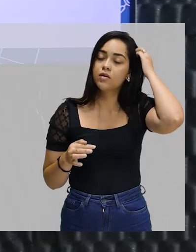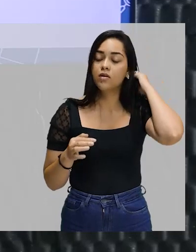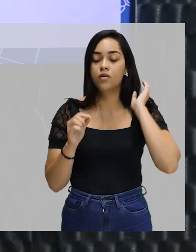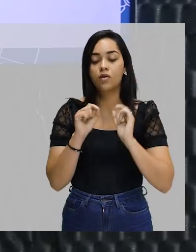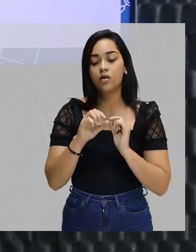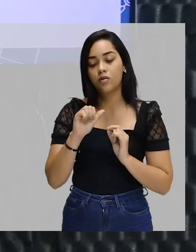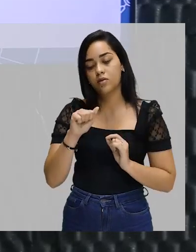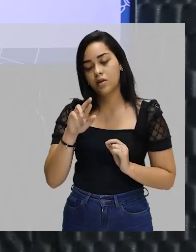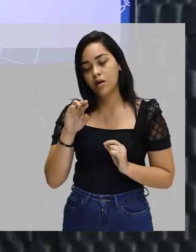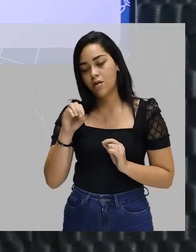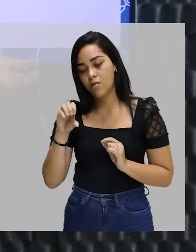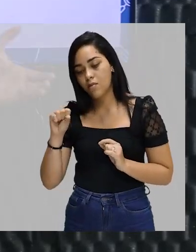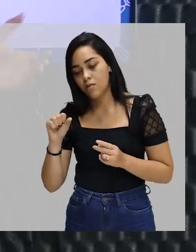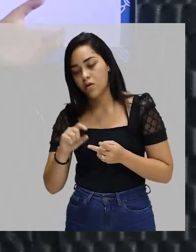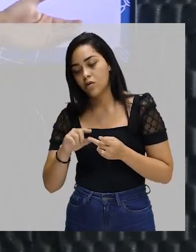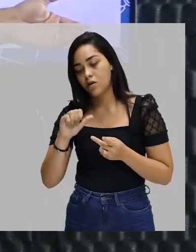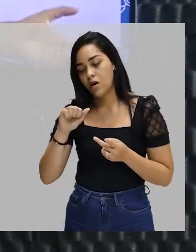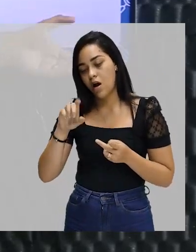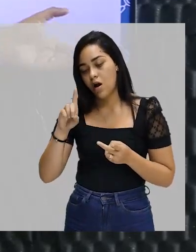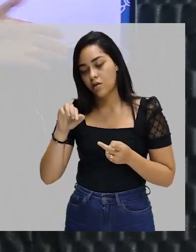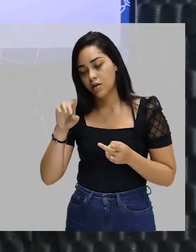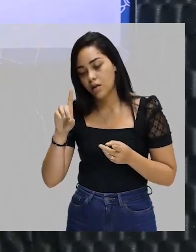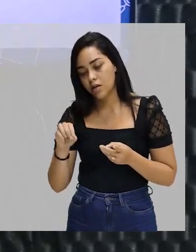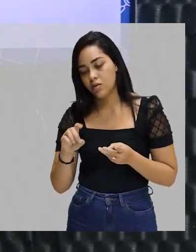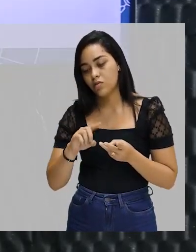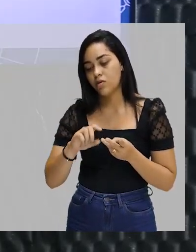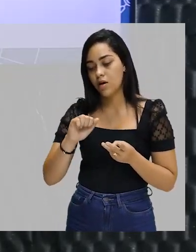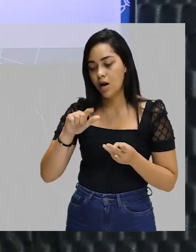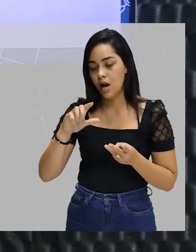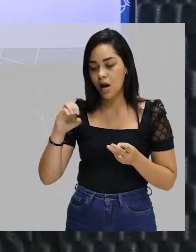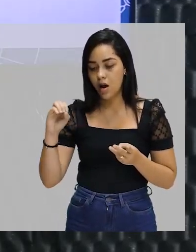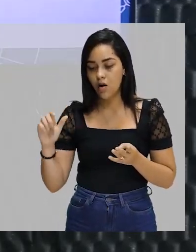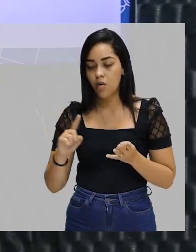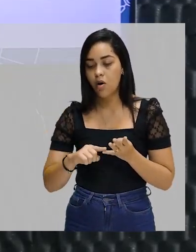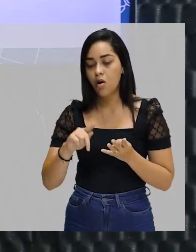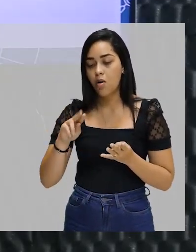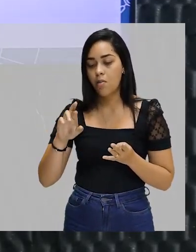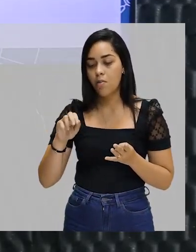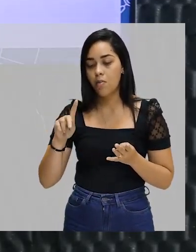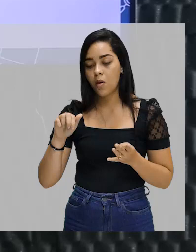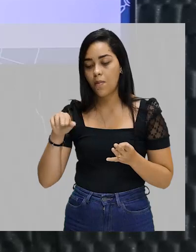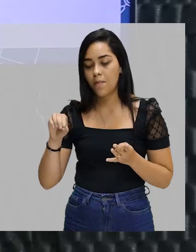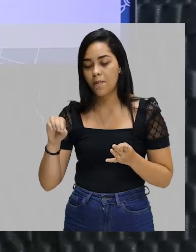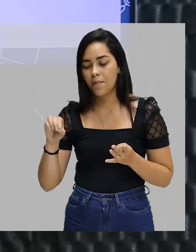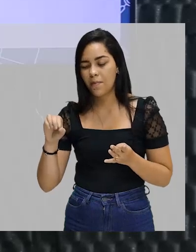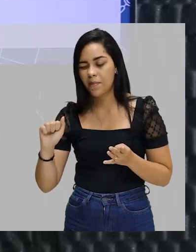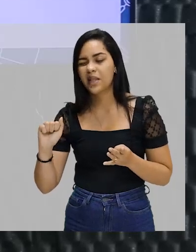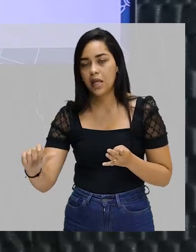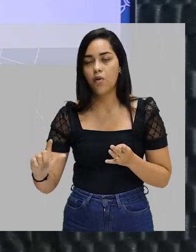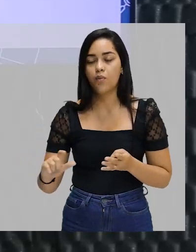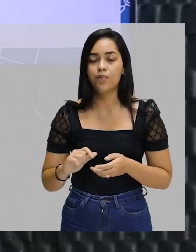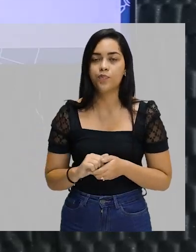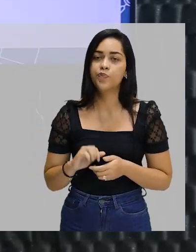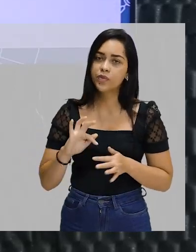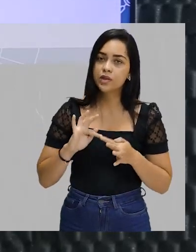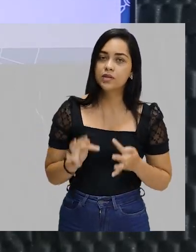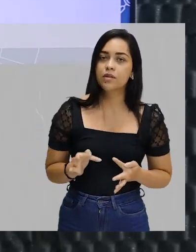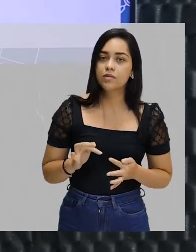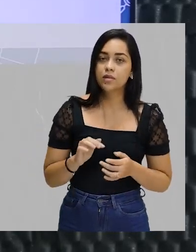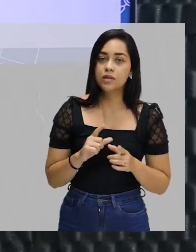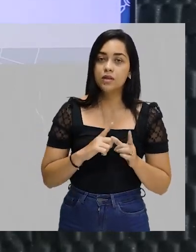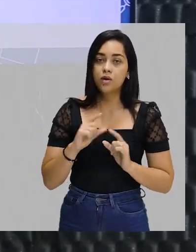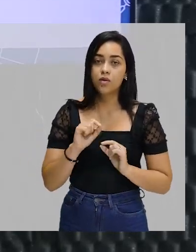os carbonos, an, aldeído, al. Propanal. Muito simples, né, turma?